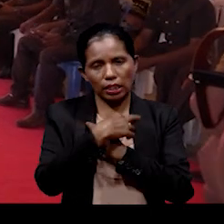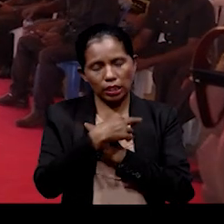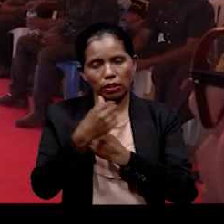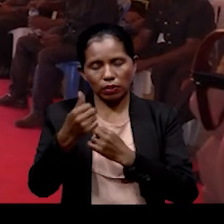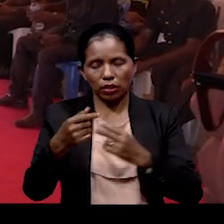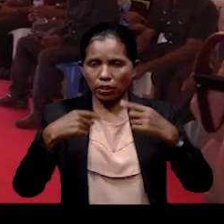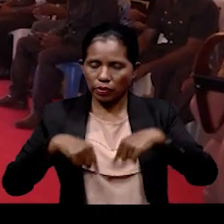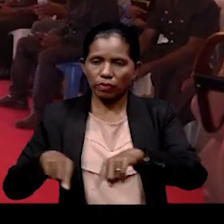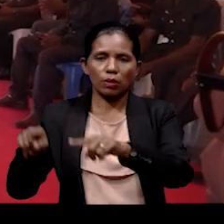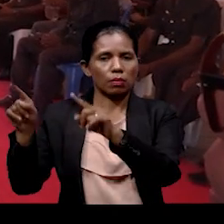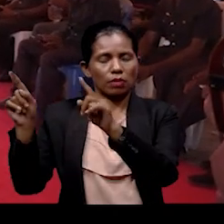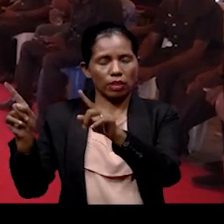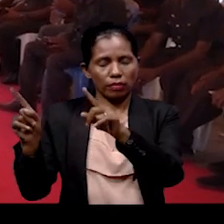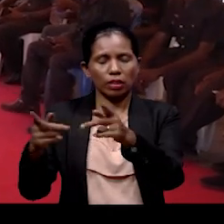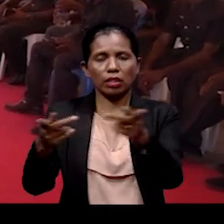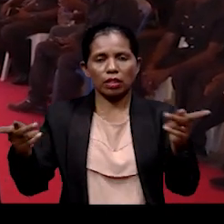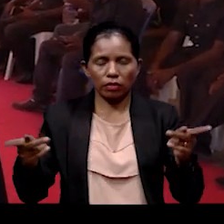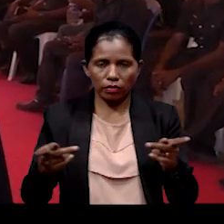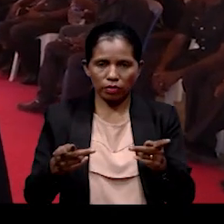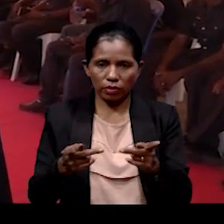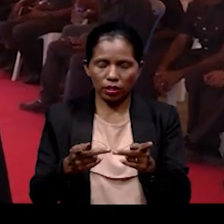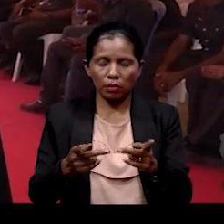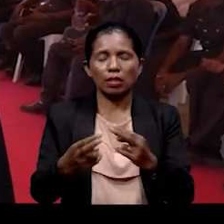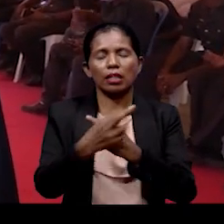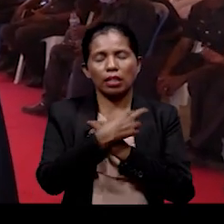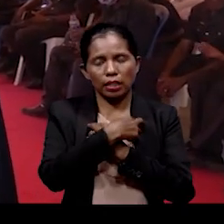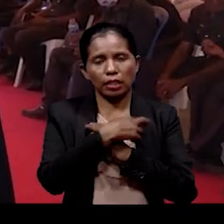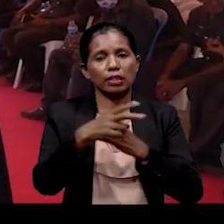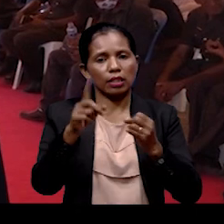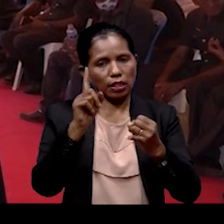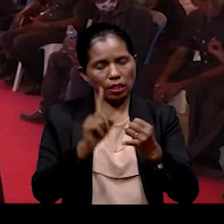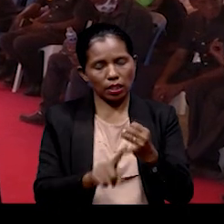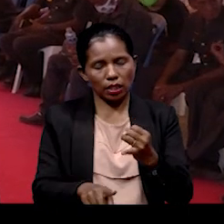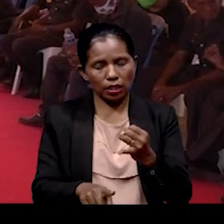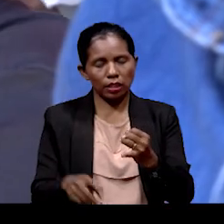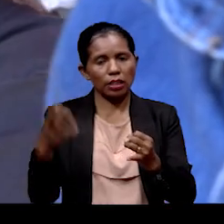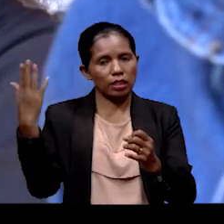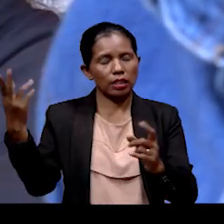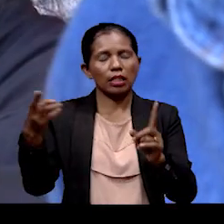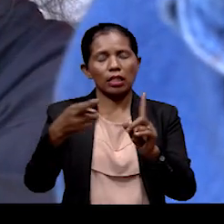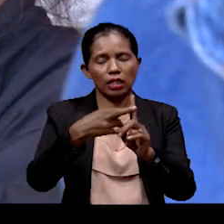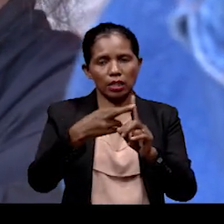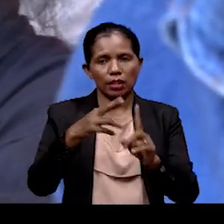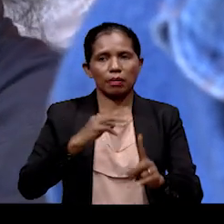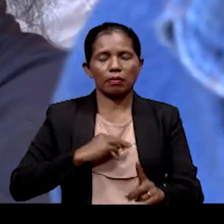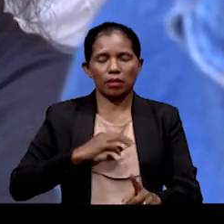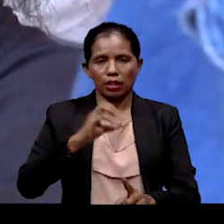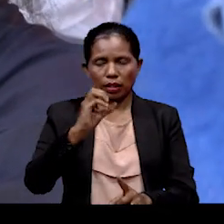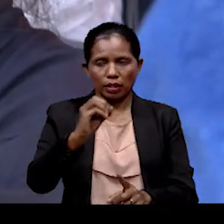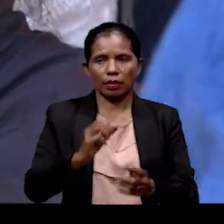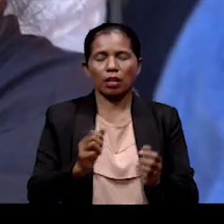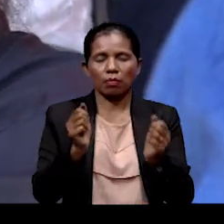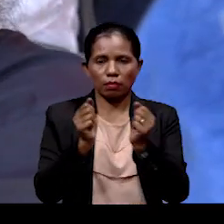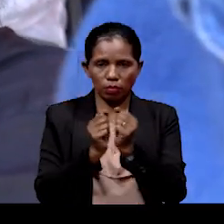sei filha fali, pa nia fata nve ikus liona e simuteru heróis metinara. Acompanha